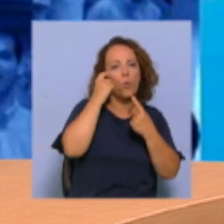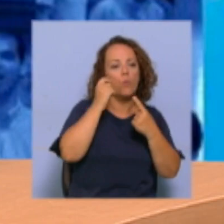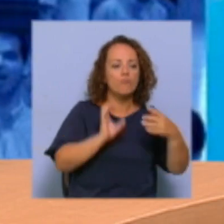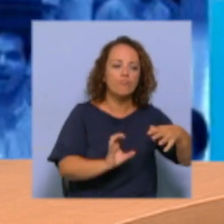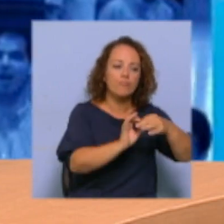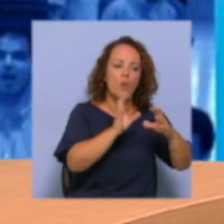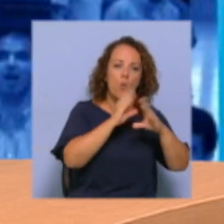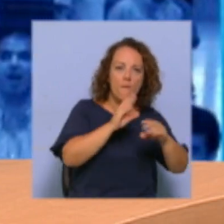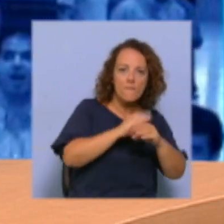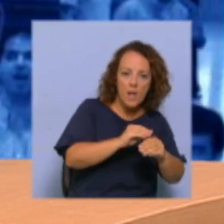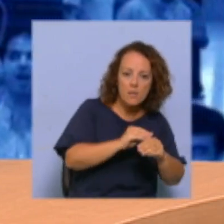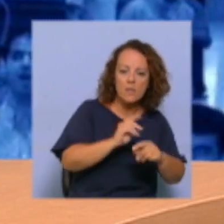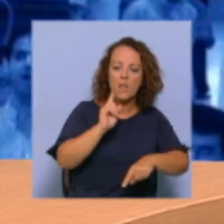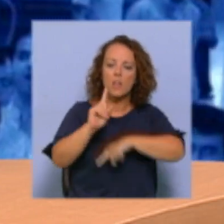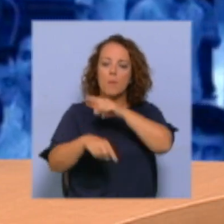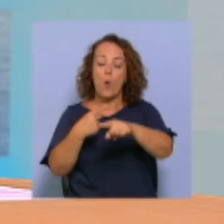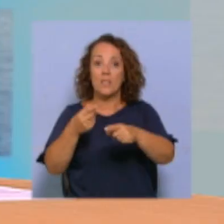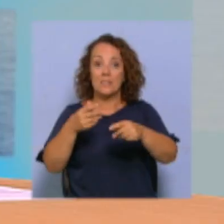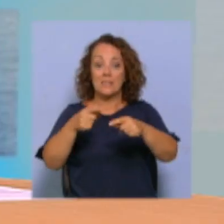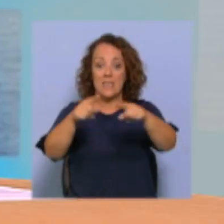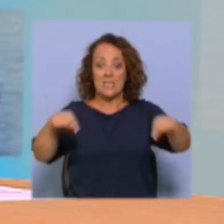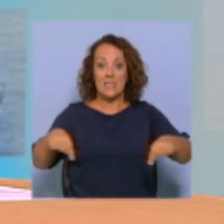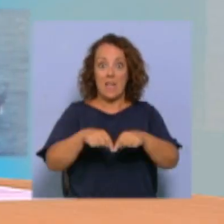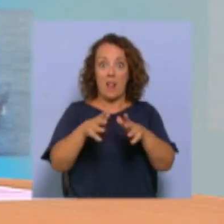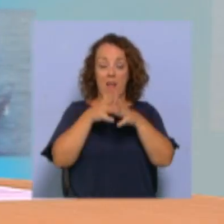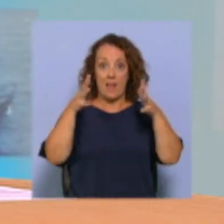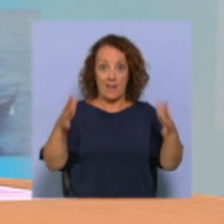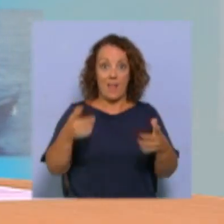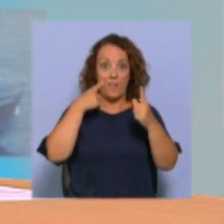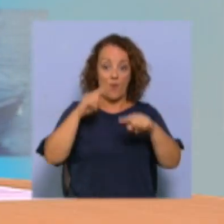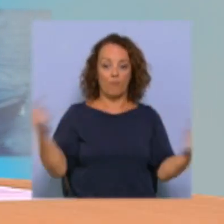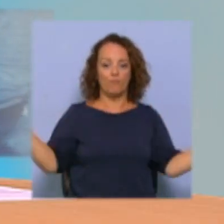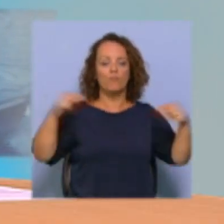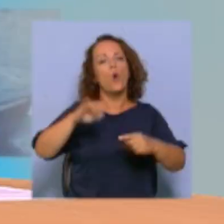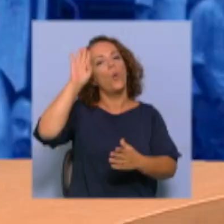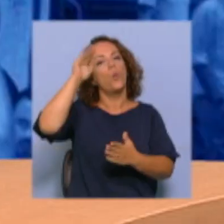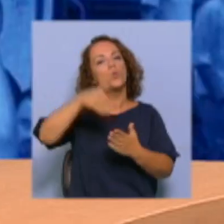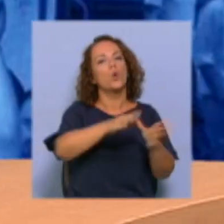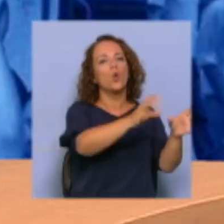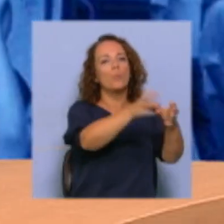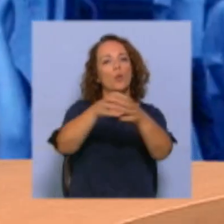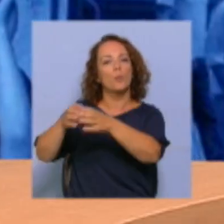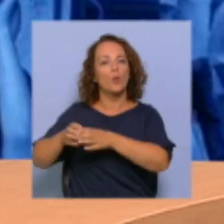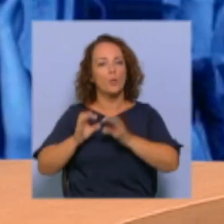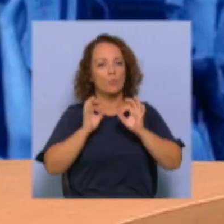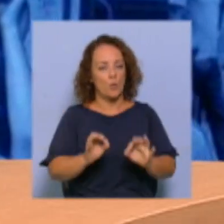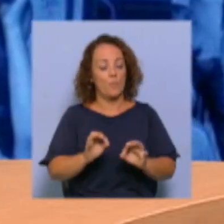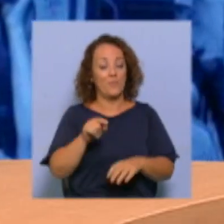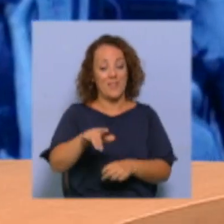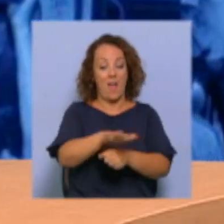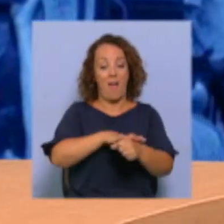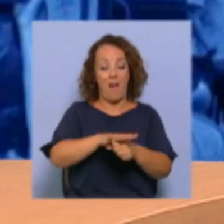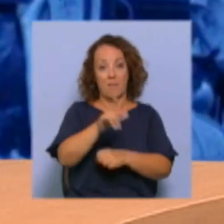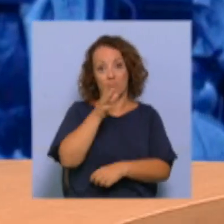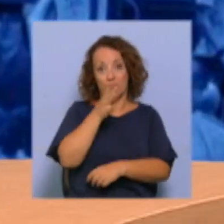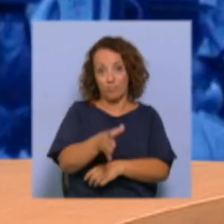presentes e depois traz à sala grande, onde nós nos voltaremos todos a encontrar, as conclusões do grupo. E assim, como essas áreas de que falou, portanto,